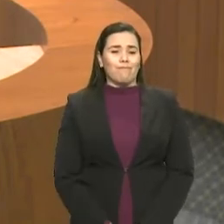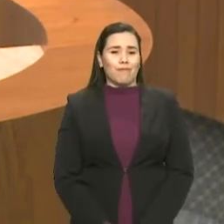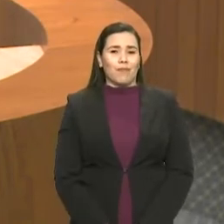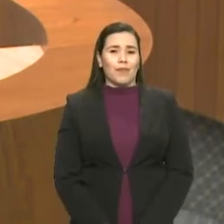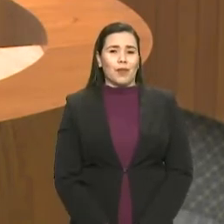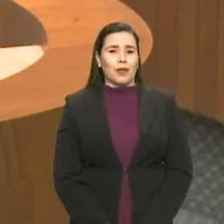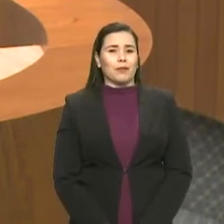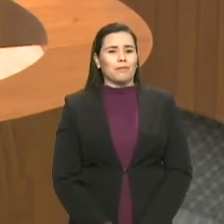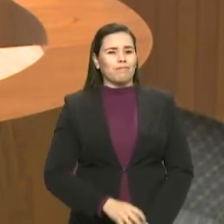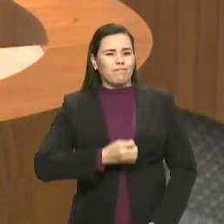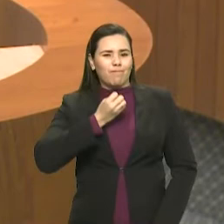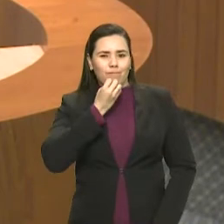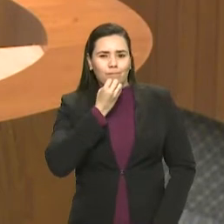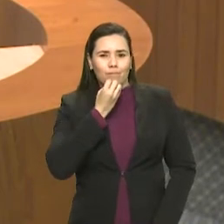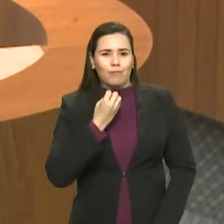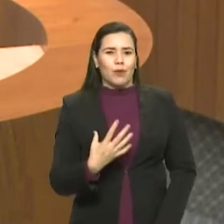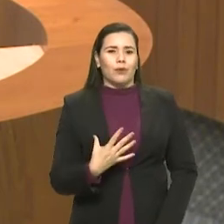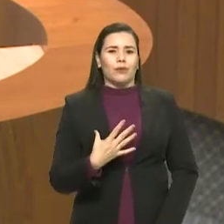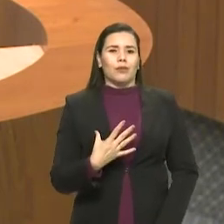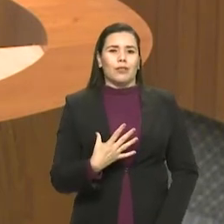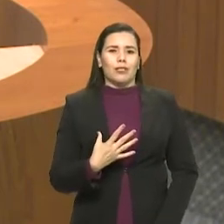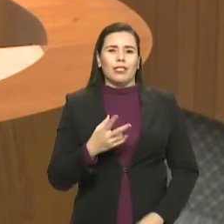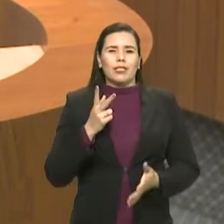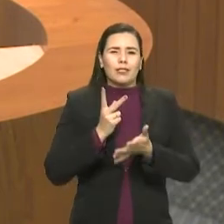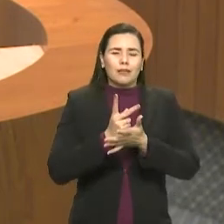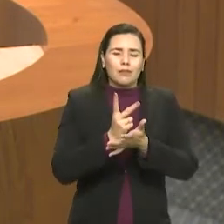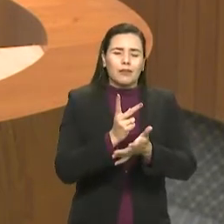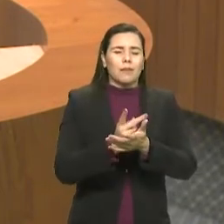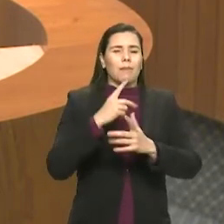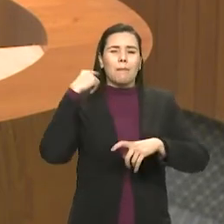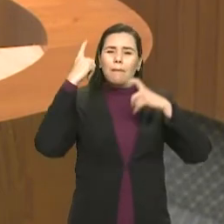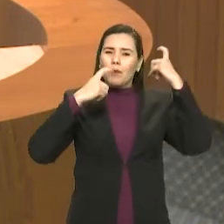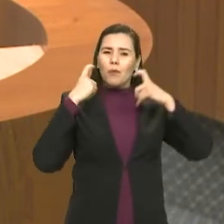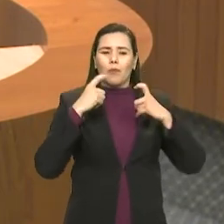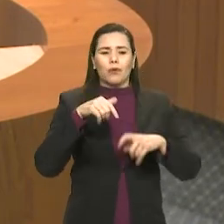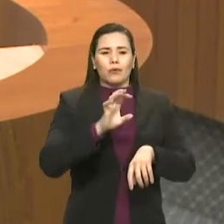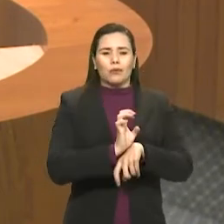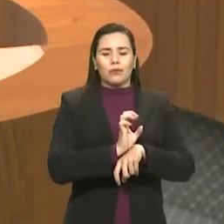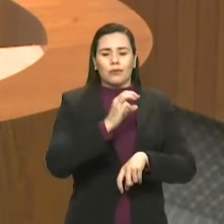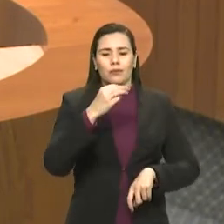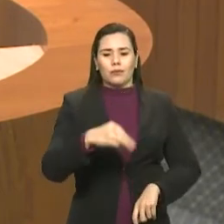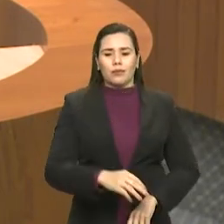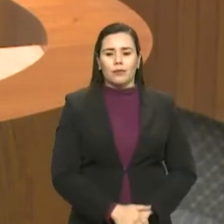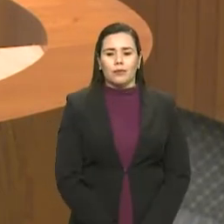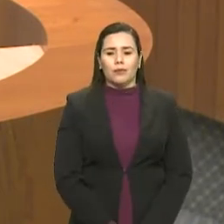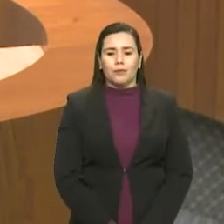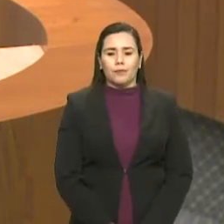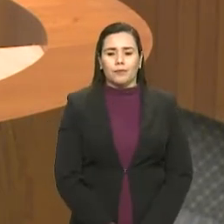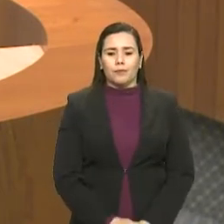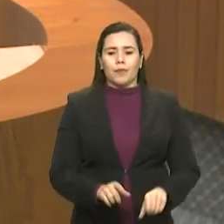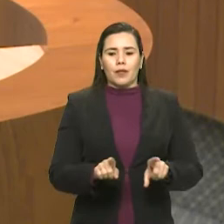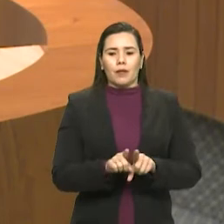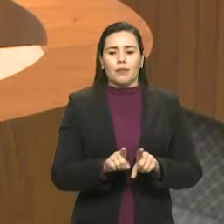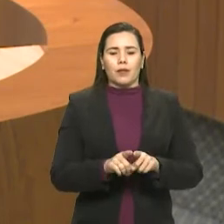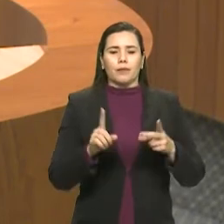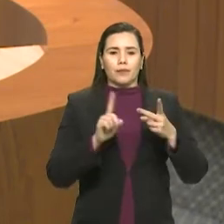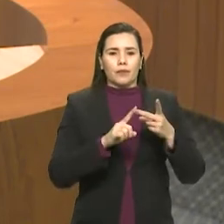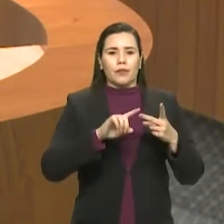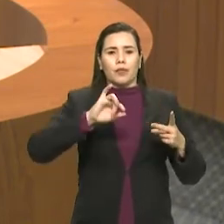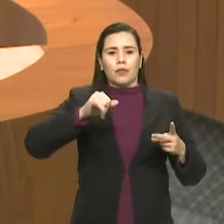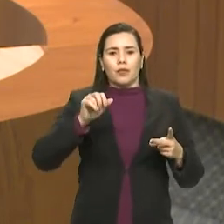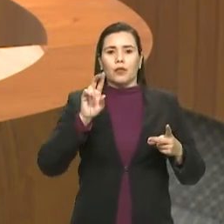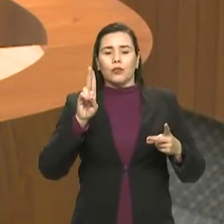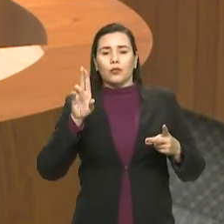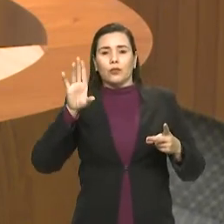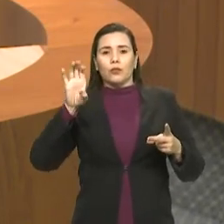estado. Também quero lembrar hoje que a Jucema comemora 171